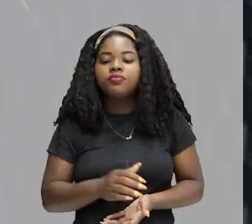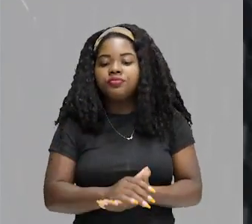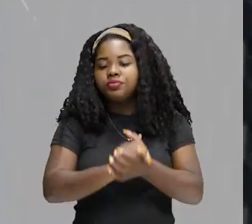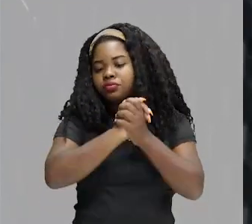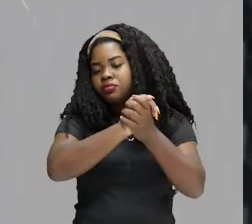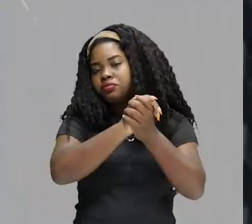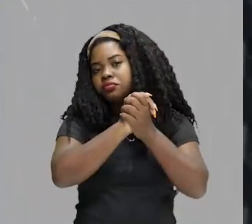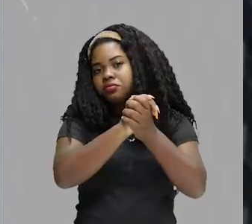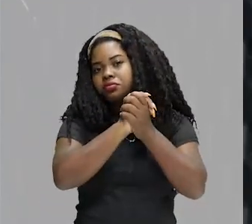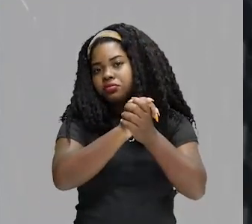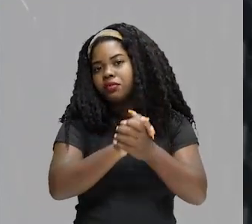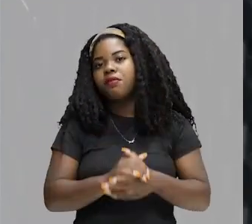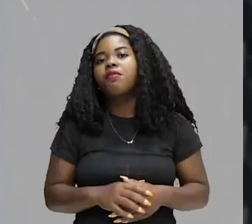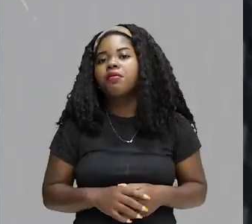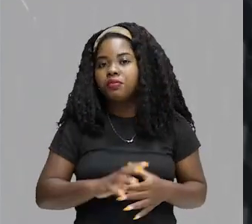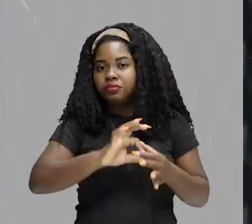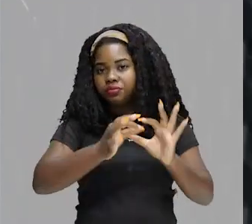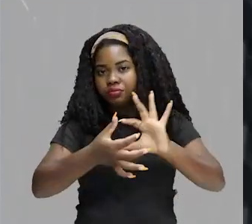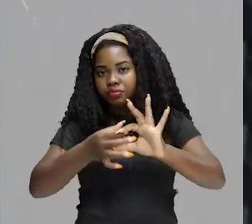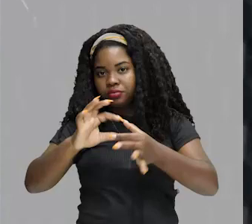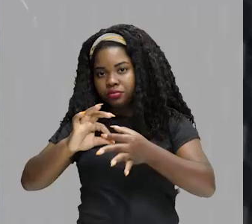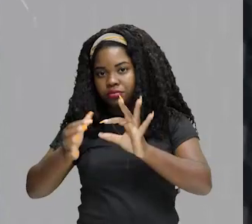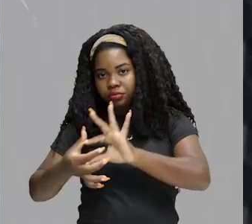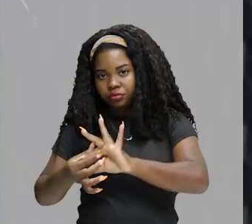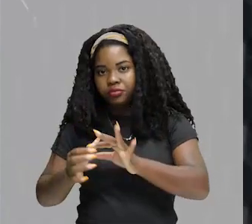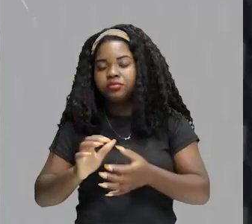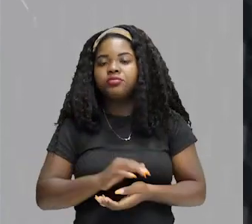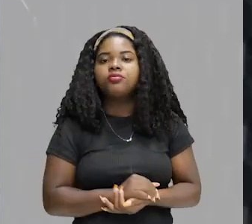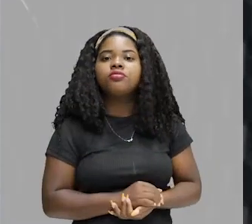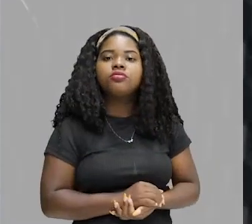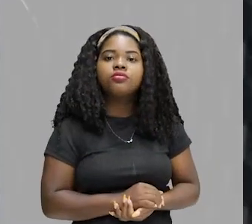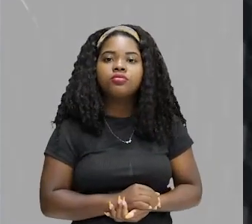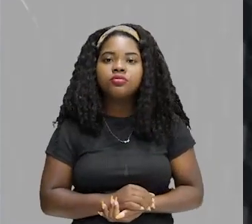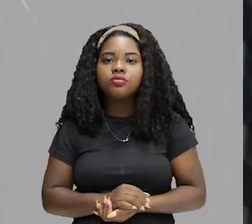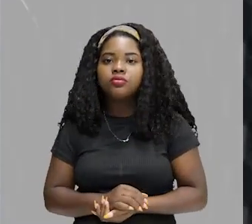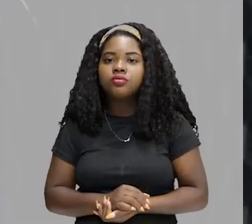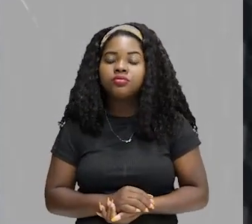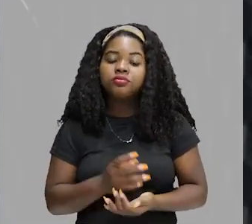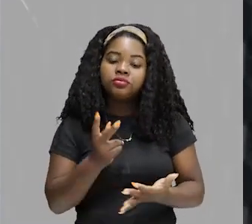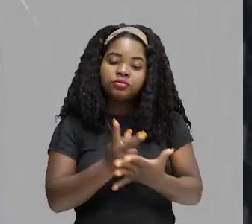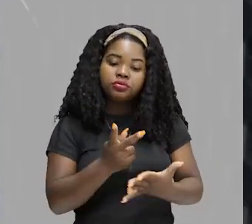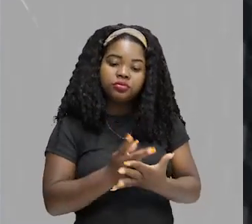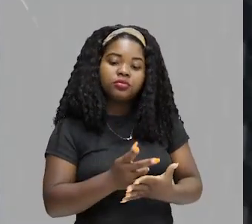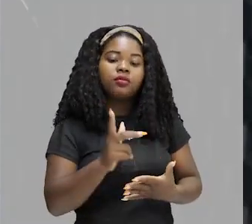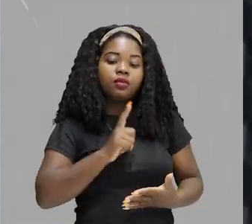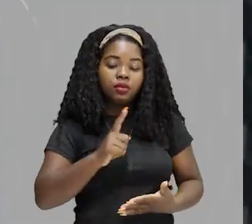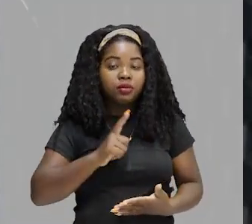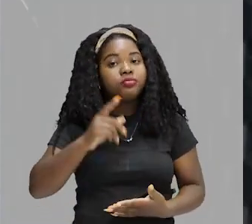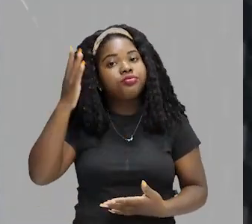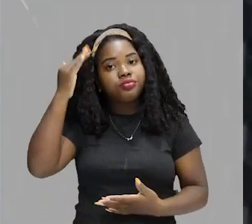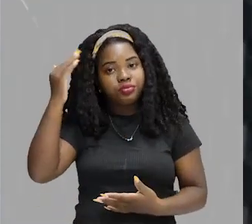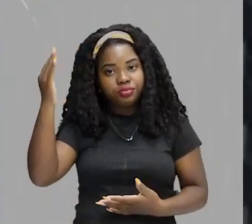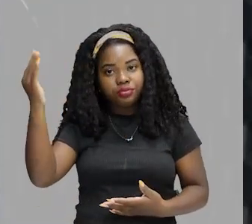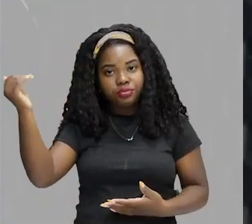campeão pan-americano com a seleção brasileira de handebol. Então nós sempre tivemos uma